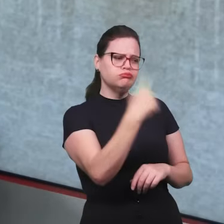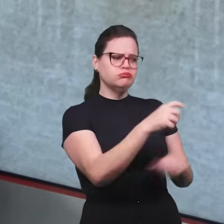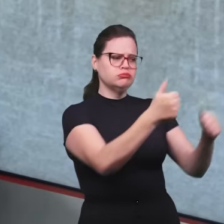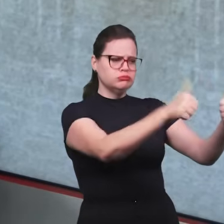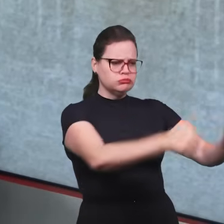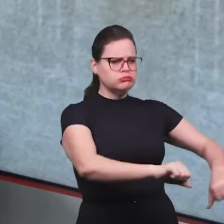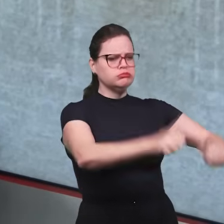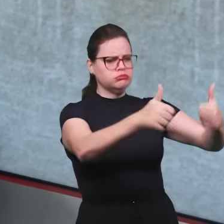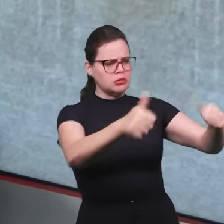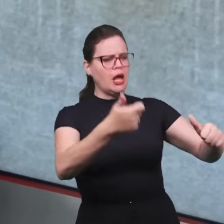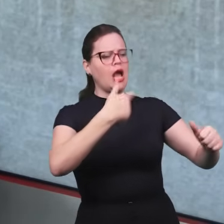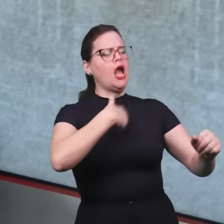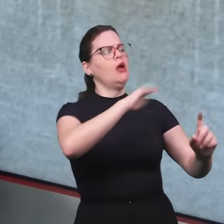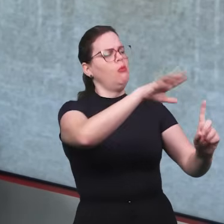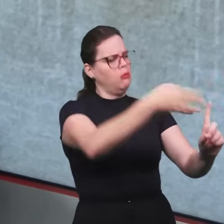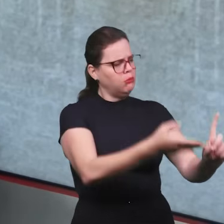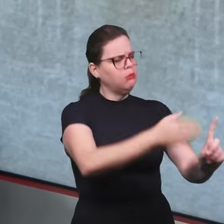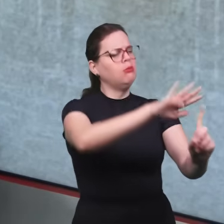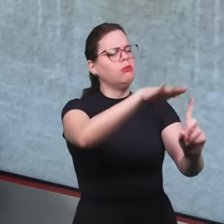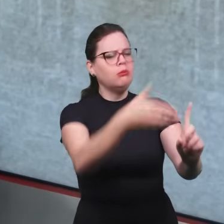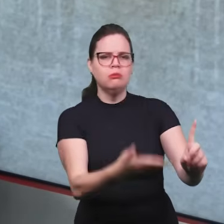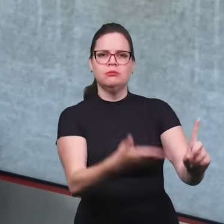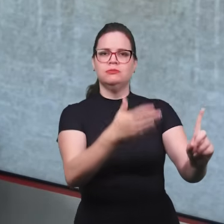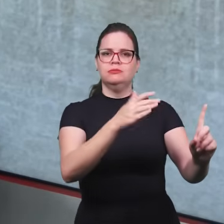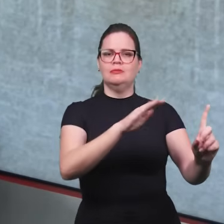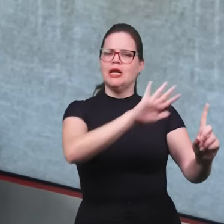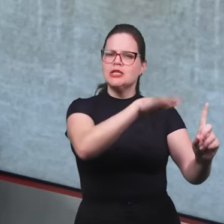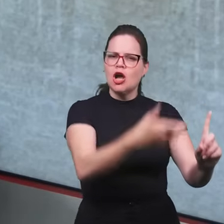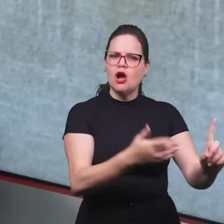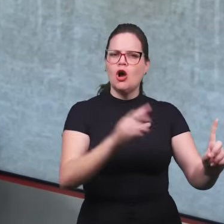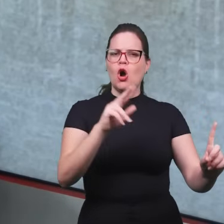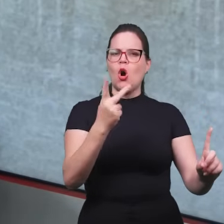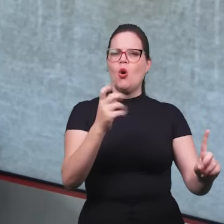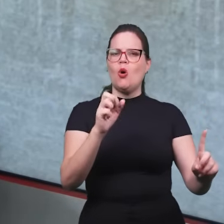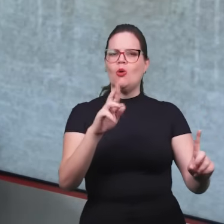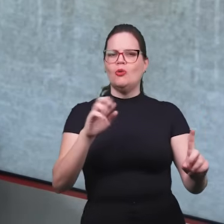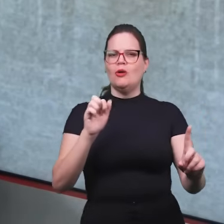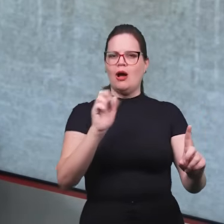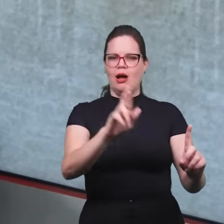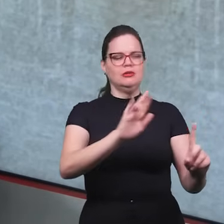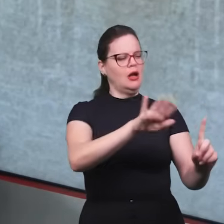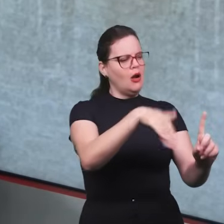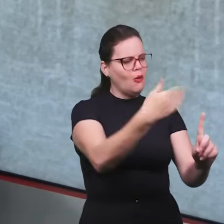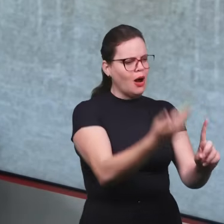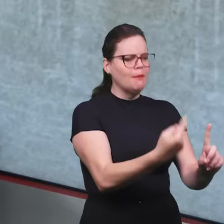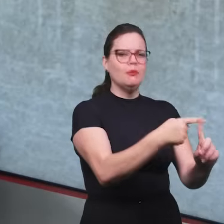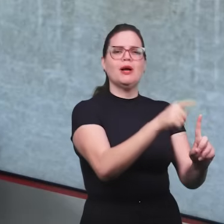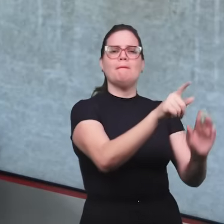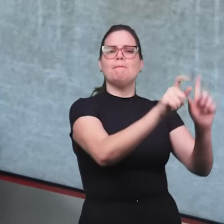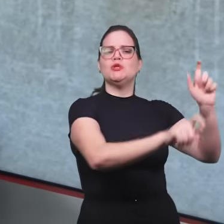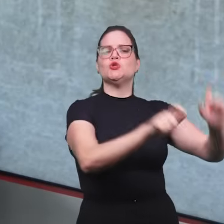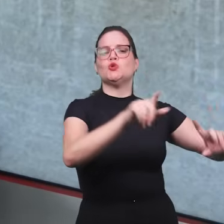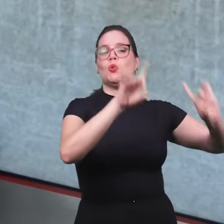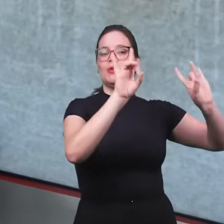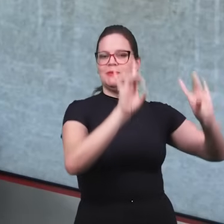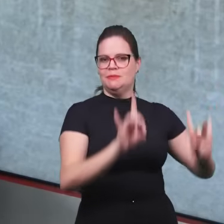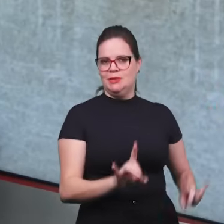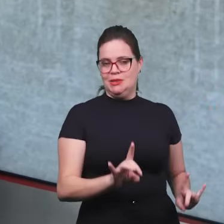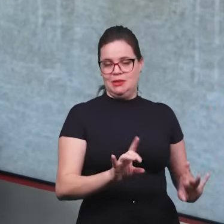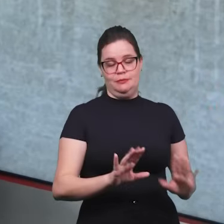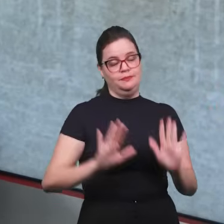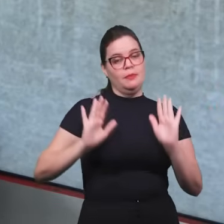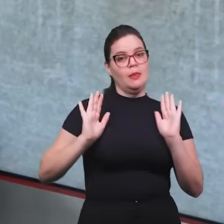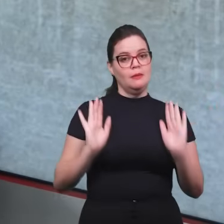outros afirmam que venerar seria apenas honrar ou reverenciar pessoas especiais.